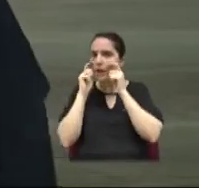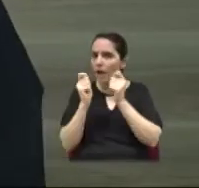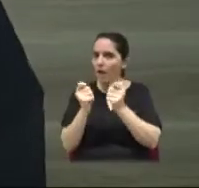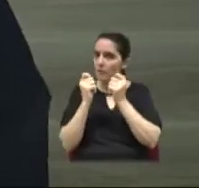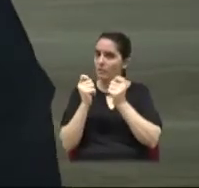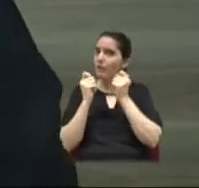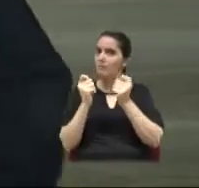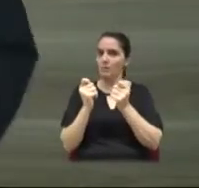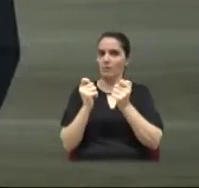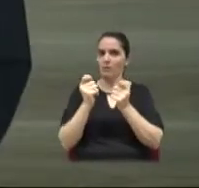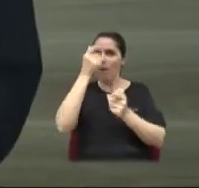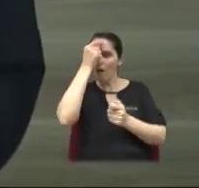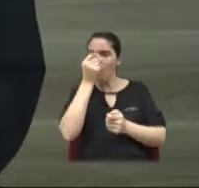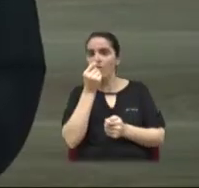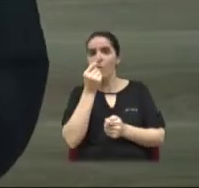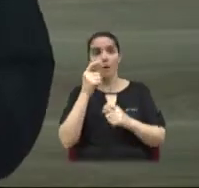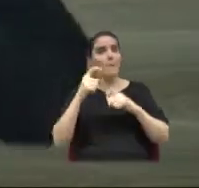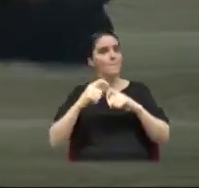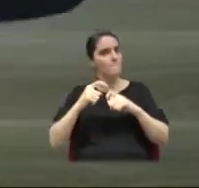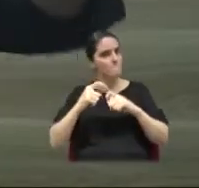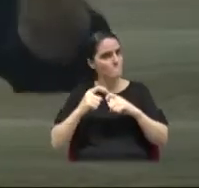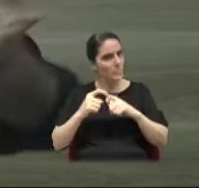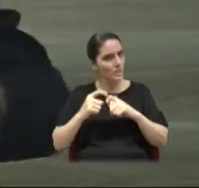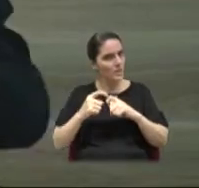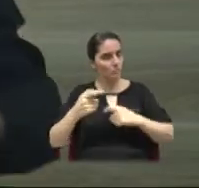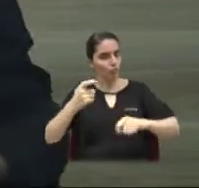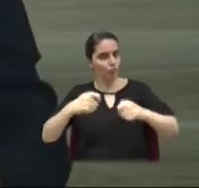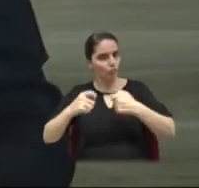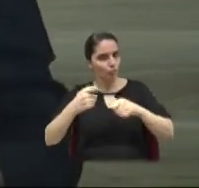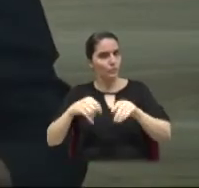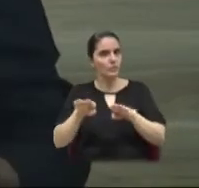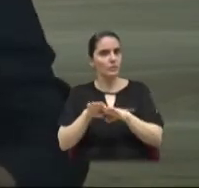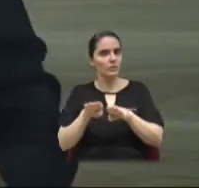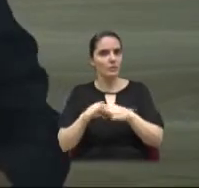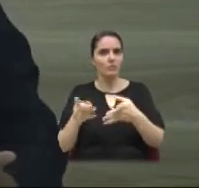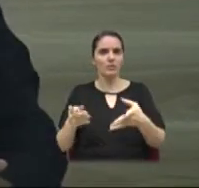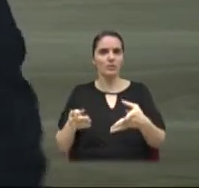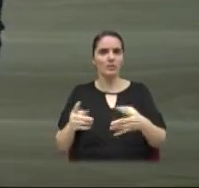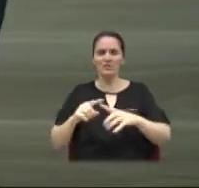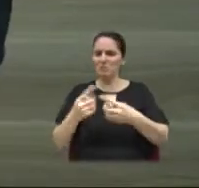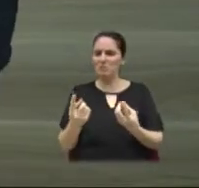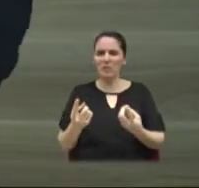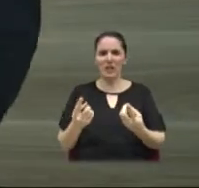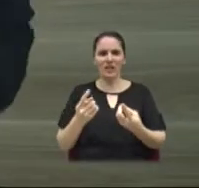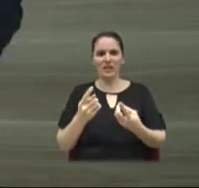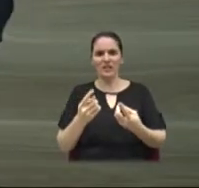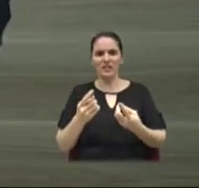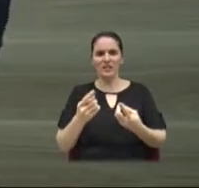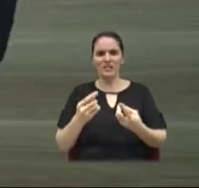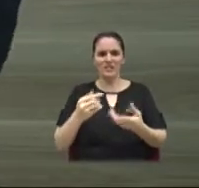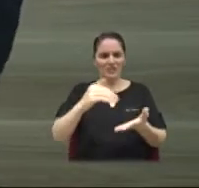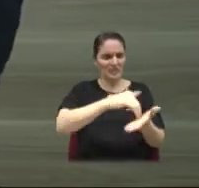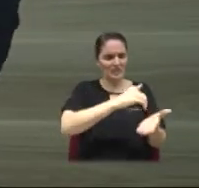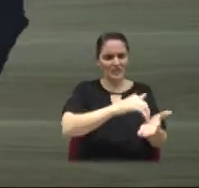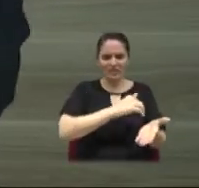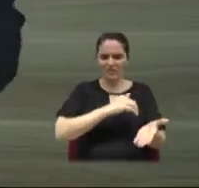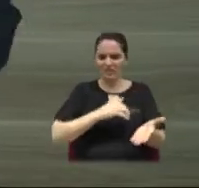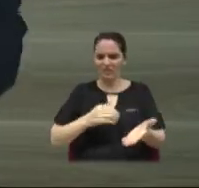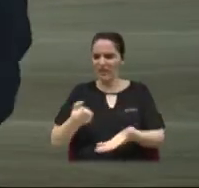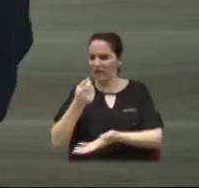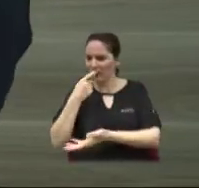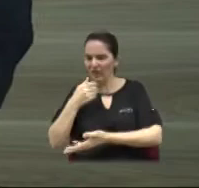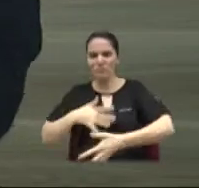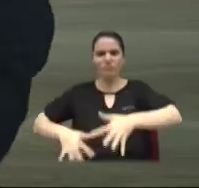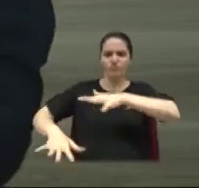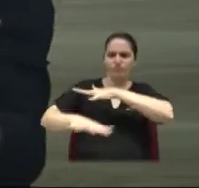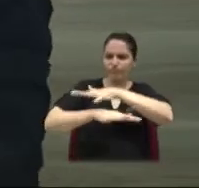como médico e humildemente gestor, faltou o quê? Está abandonada a pasta. Falando do secretário de saúde, falando sobre as farmácias, falou